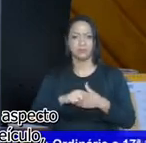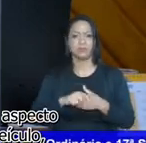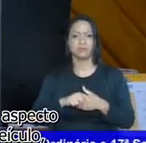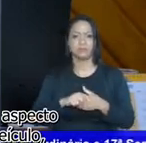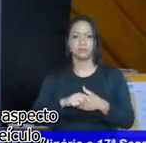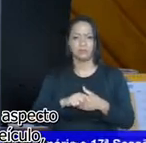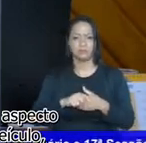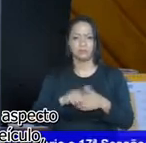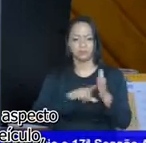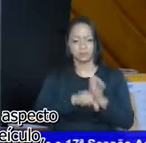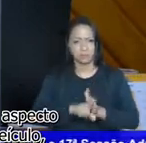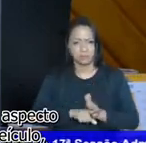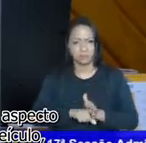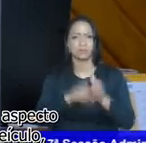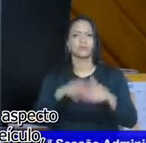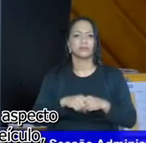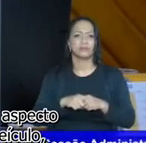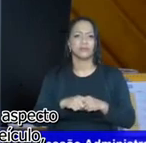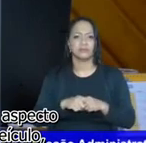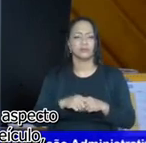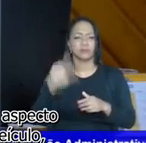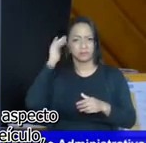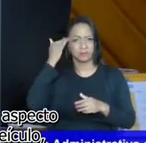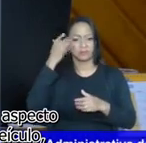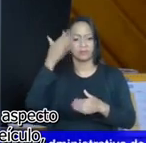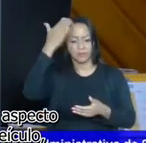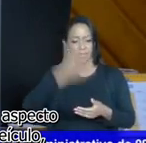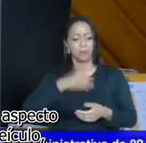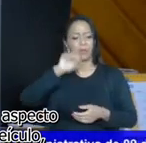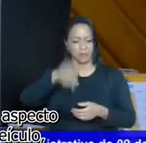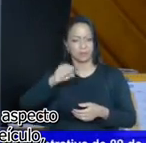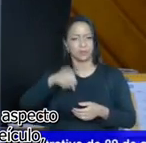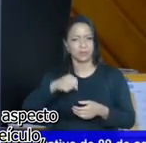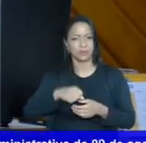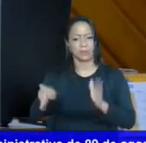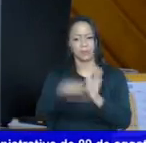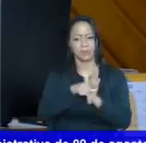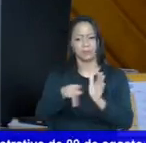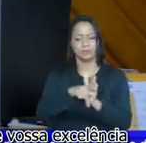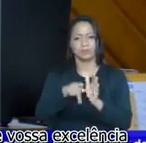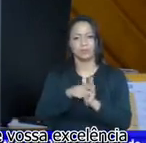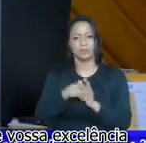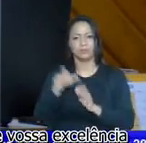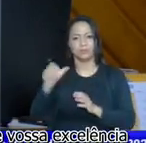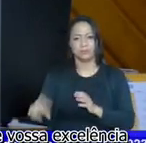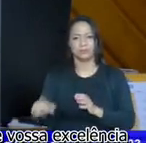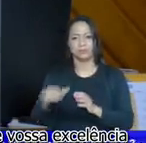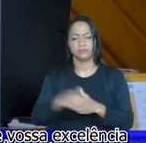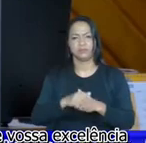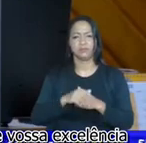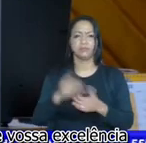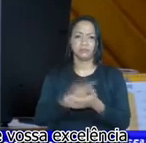um equívoco na avaliação nesse aspecto, e eu entendo que foi comprovada a propriedade do veículo. Então, em relação a